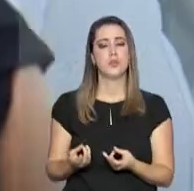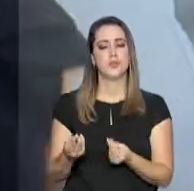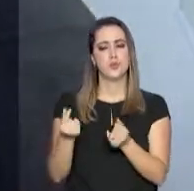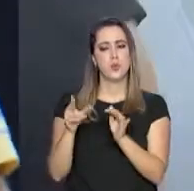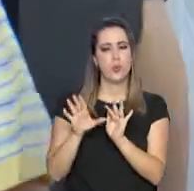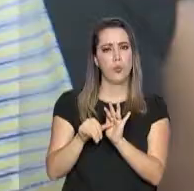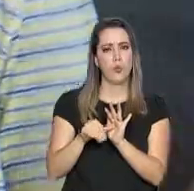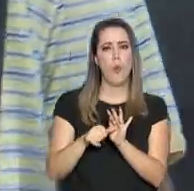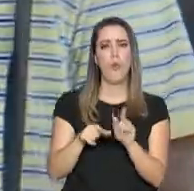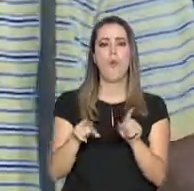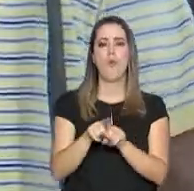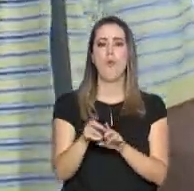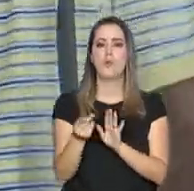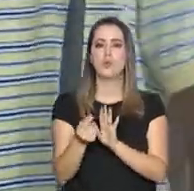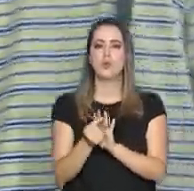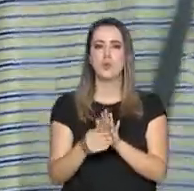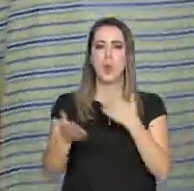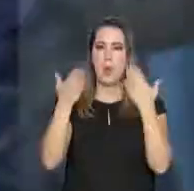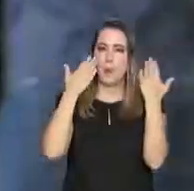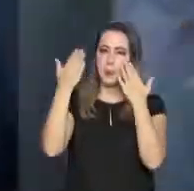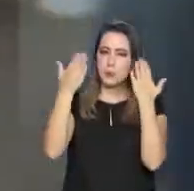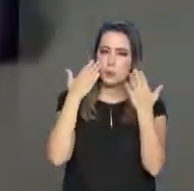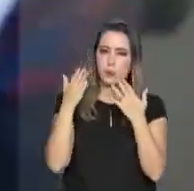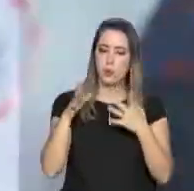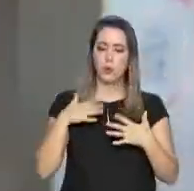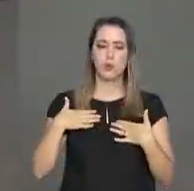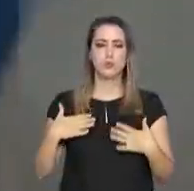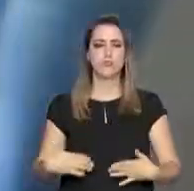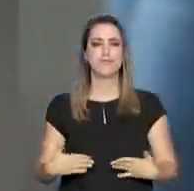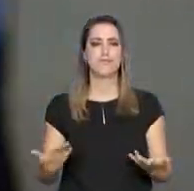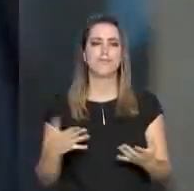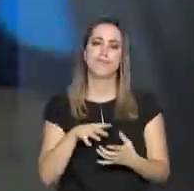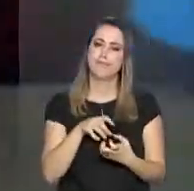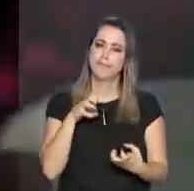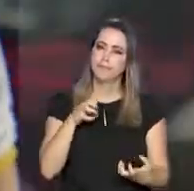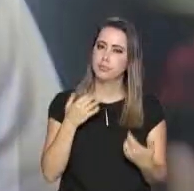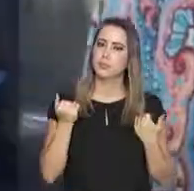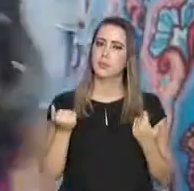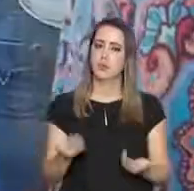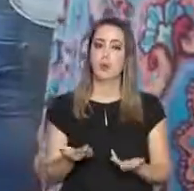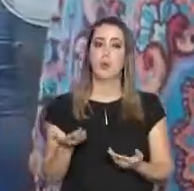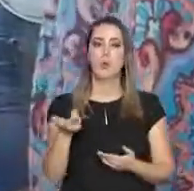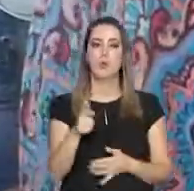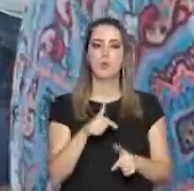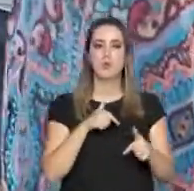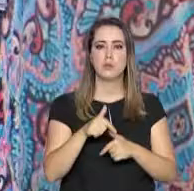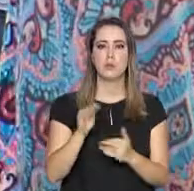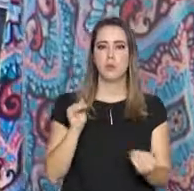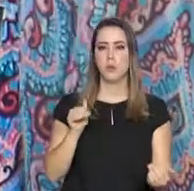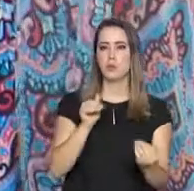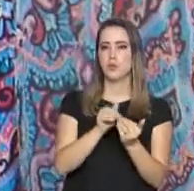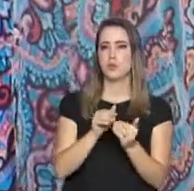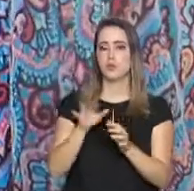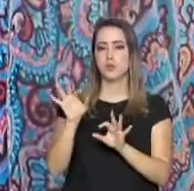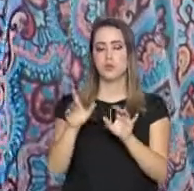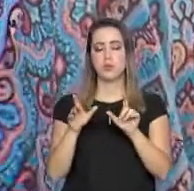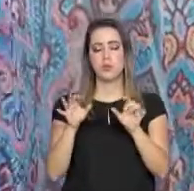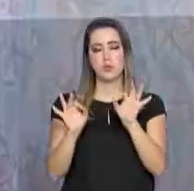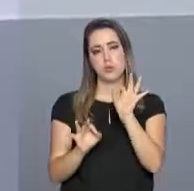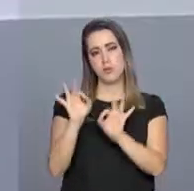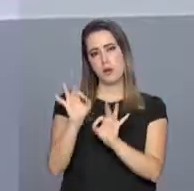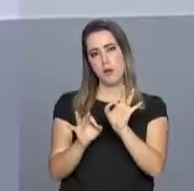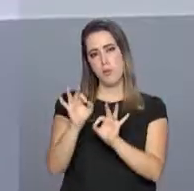financeiro psicológico e físico contra o idoso outras iniciativas têm como foco a adaptação de